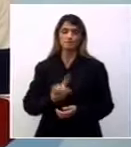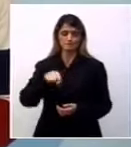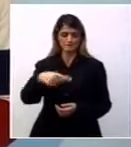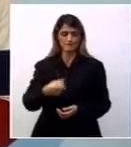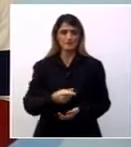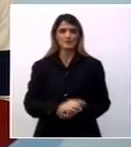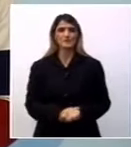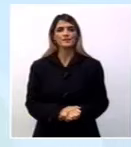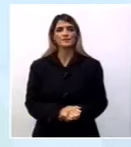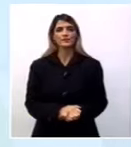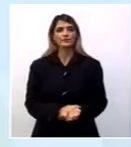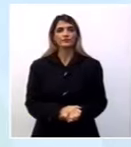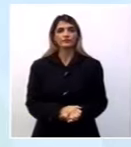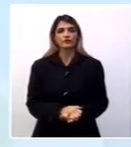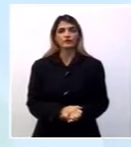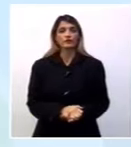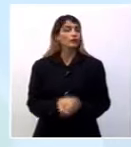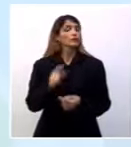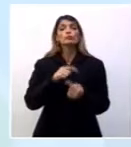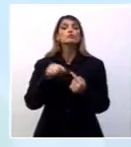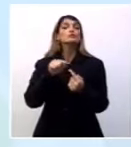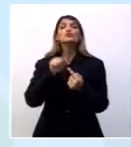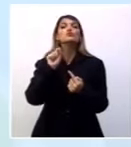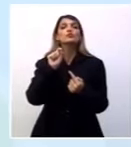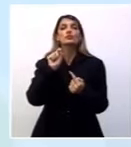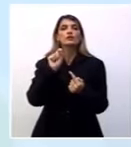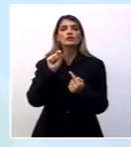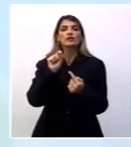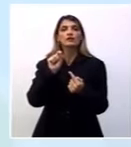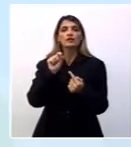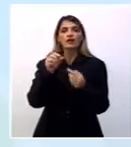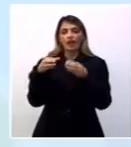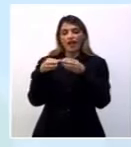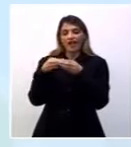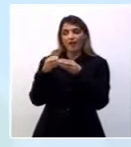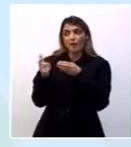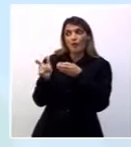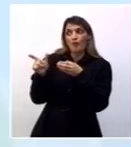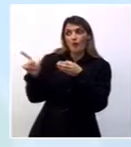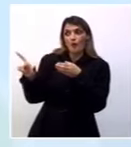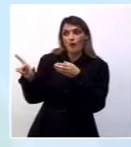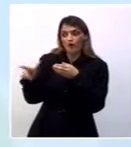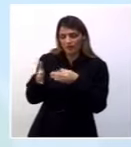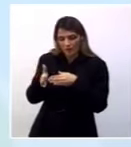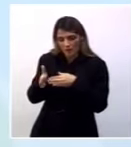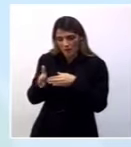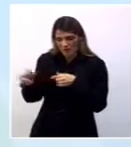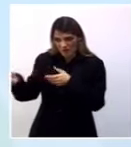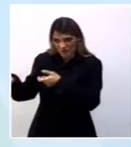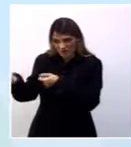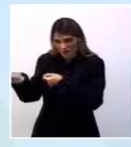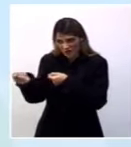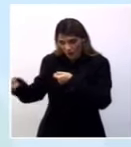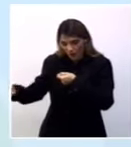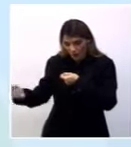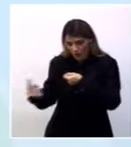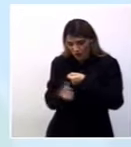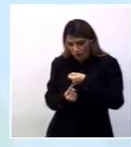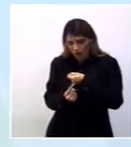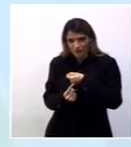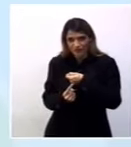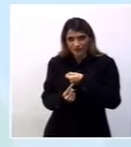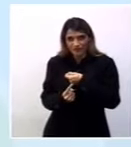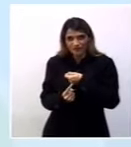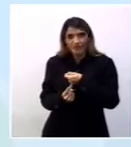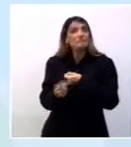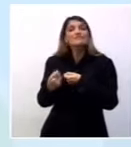favor. O objetivo é fazer com que a equipe adversária passe da linha de marcação. Para isso, é